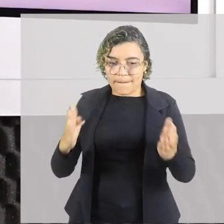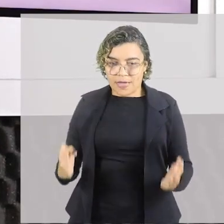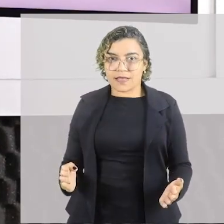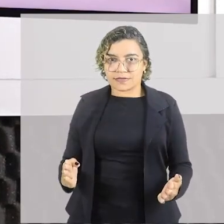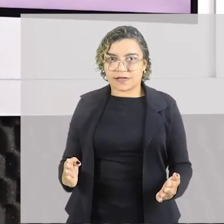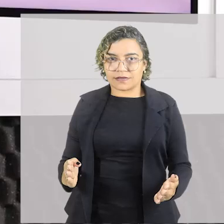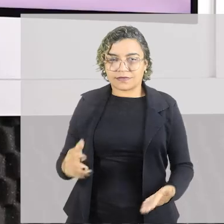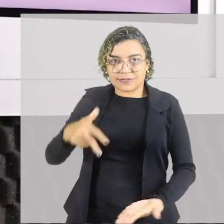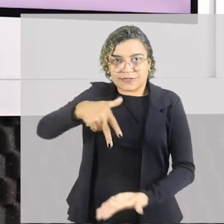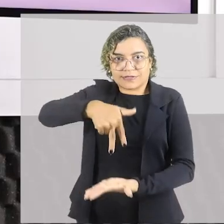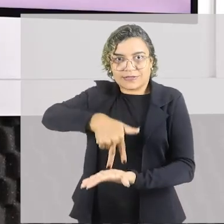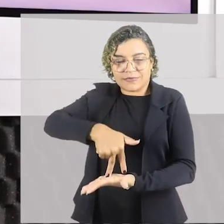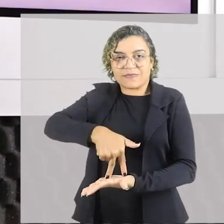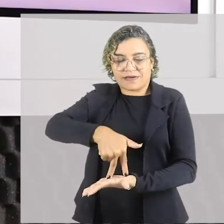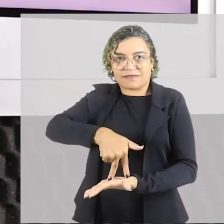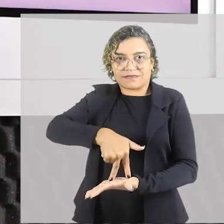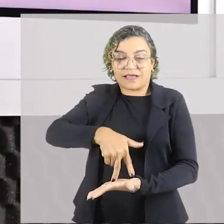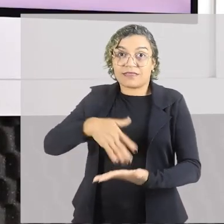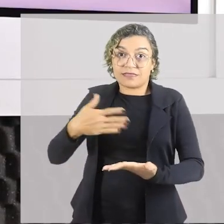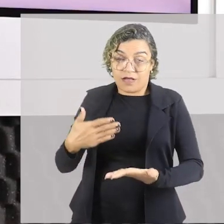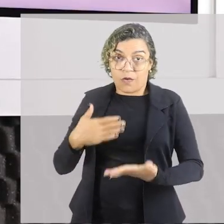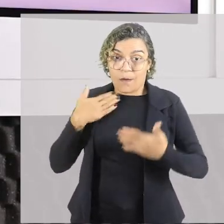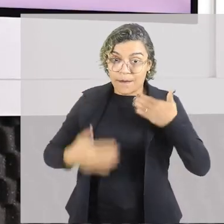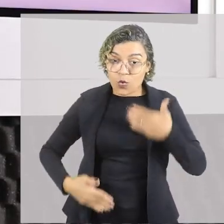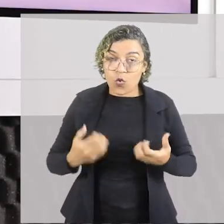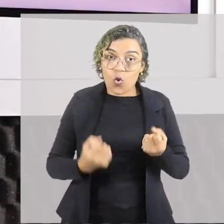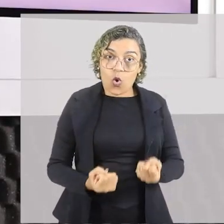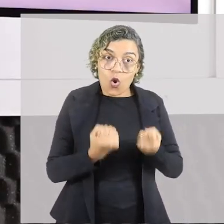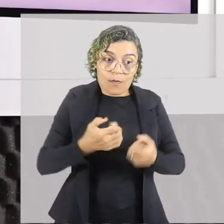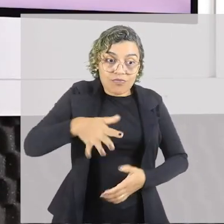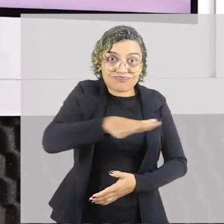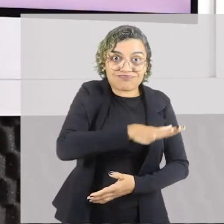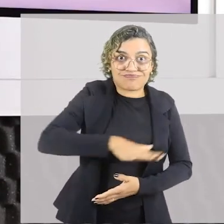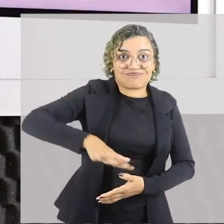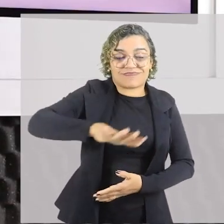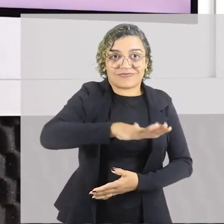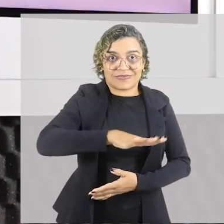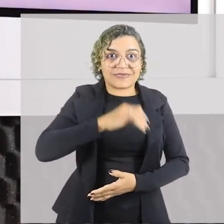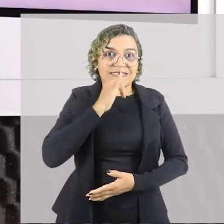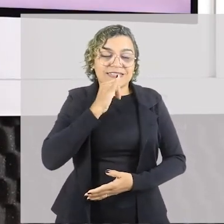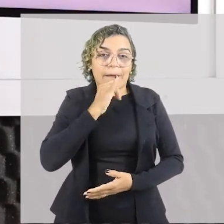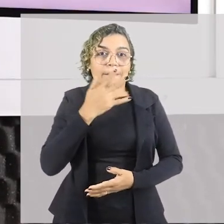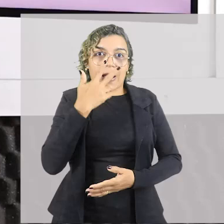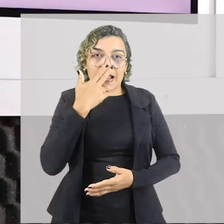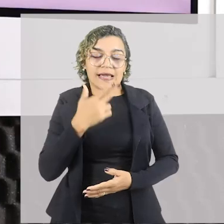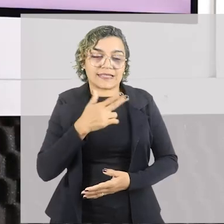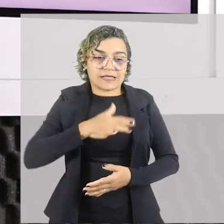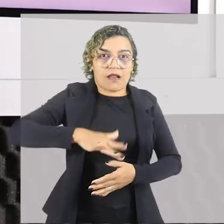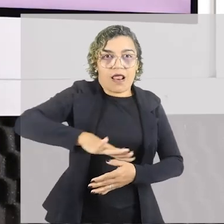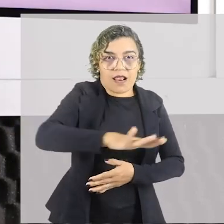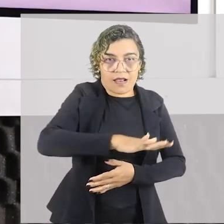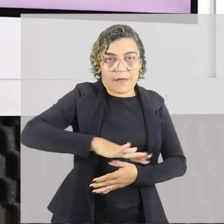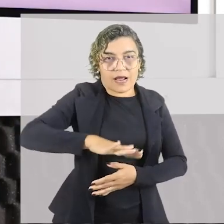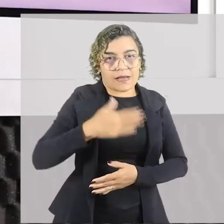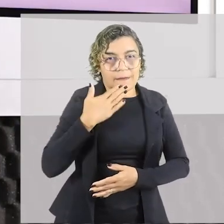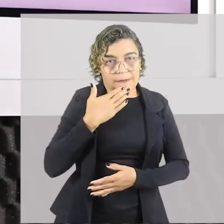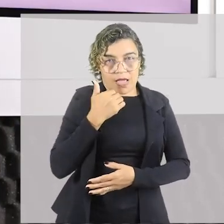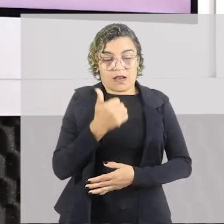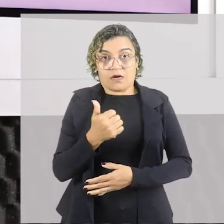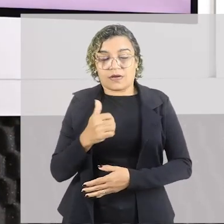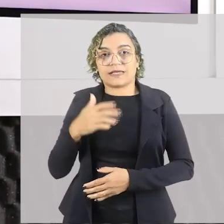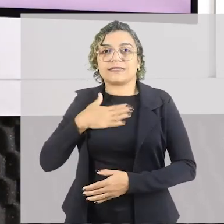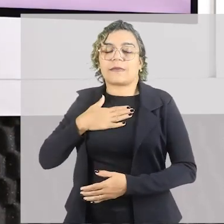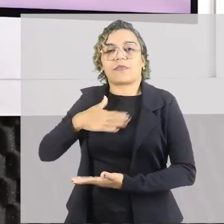peso do meu corpo está distribuído numa área muito grande. Isso quer dizer que minha pressão é pequena. Vamos imaginar que minha amiga